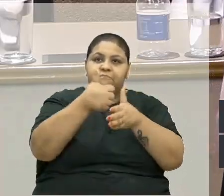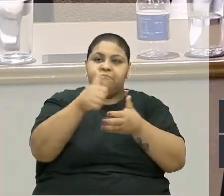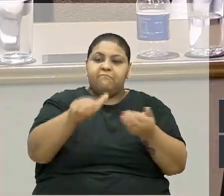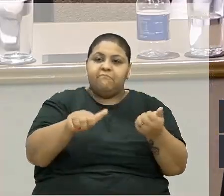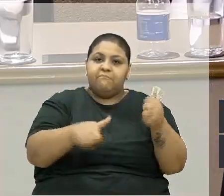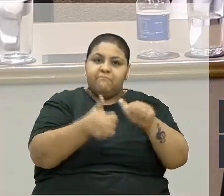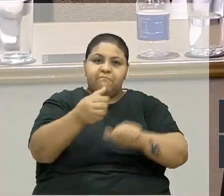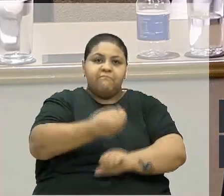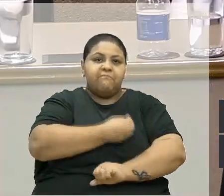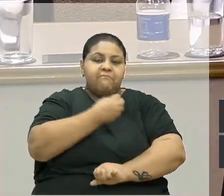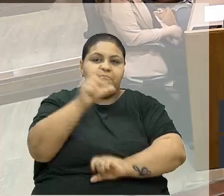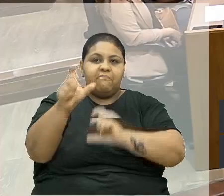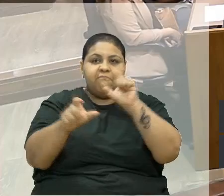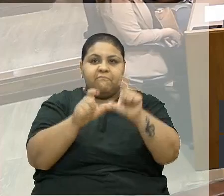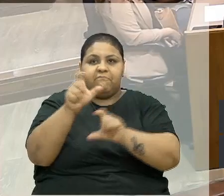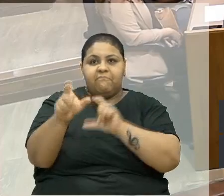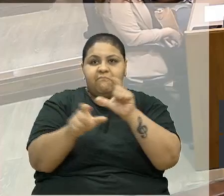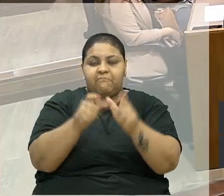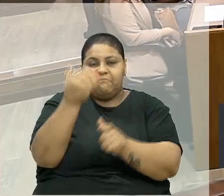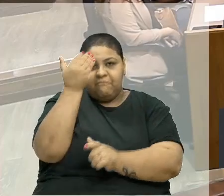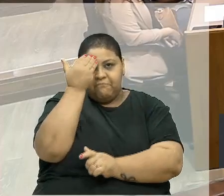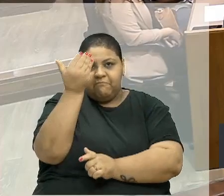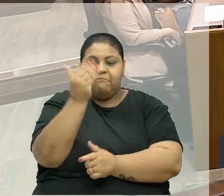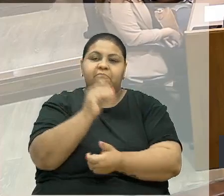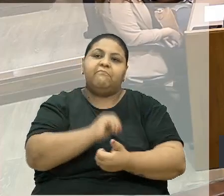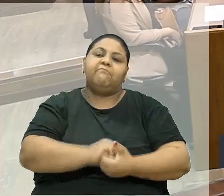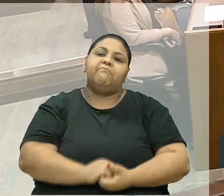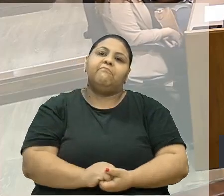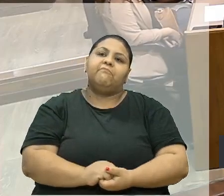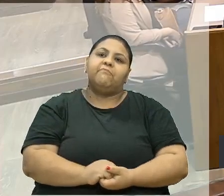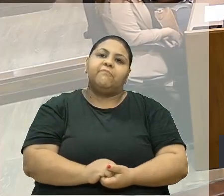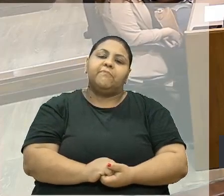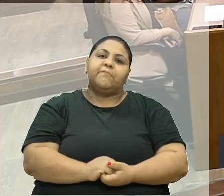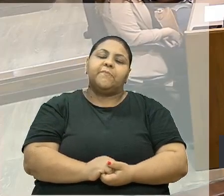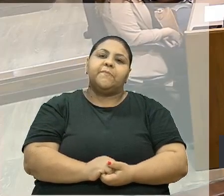vida às pessoas. Então, meu muito obrigado. Para declarar voto, vereador